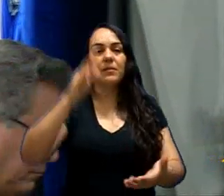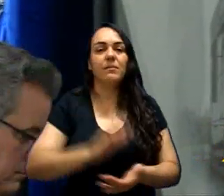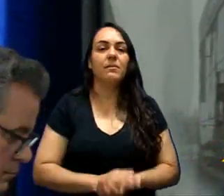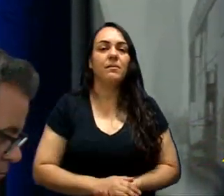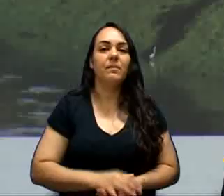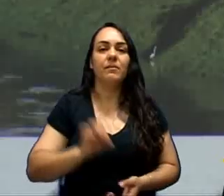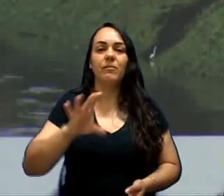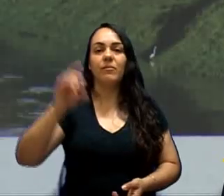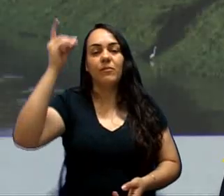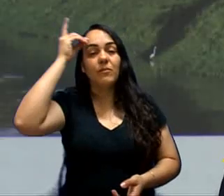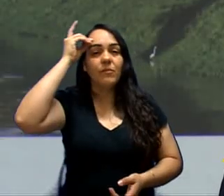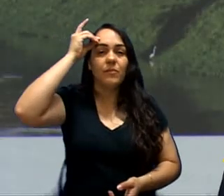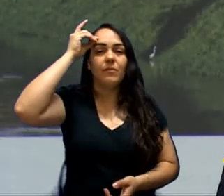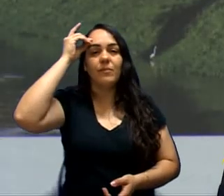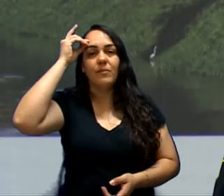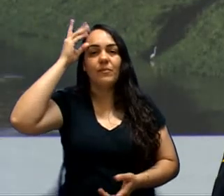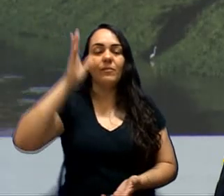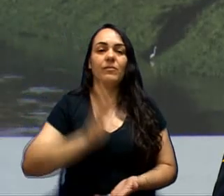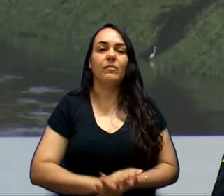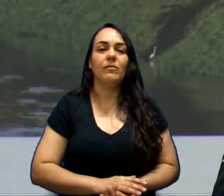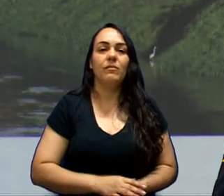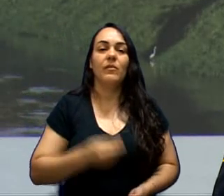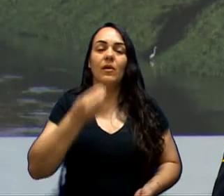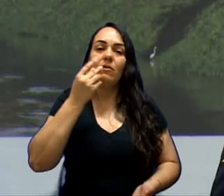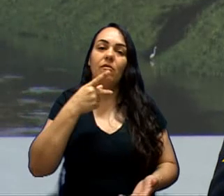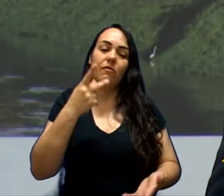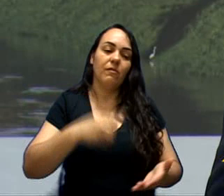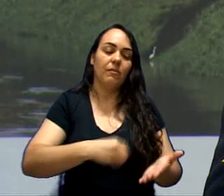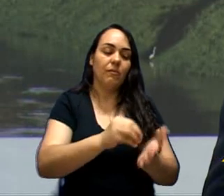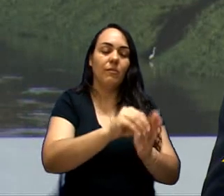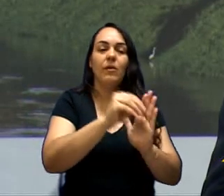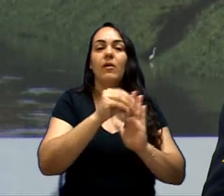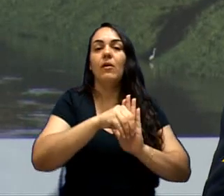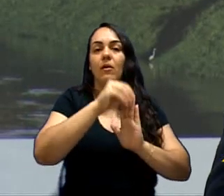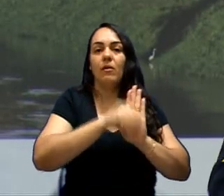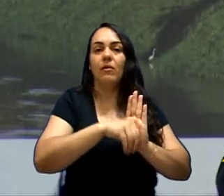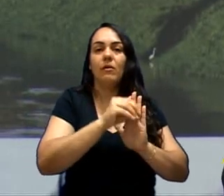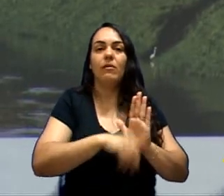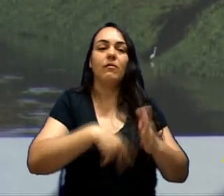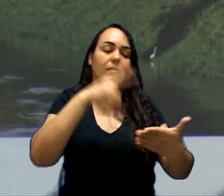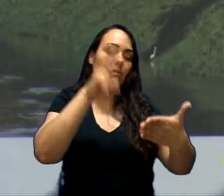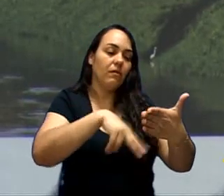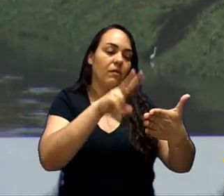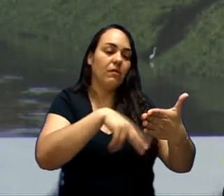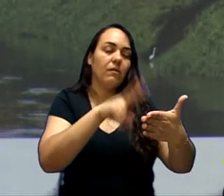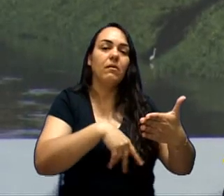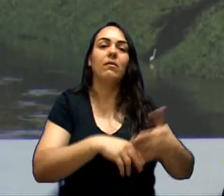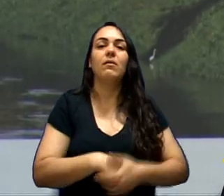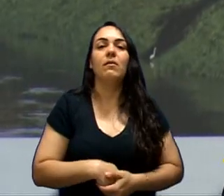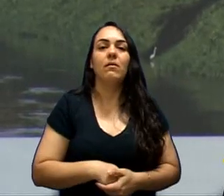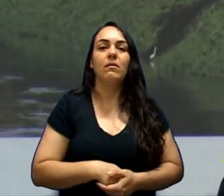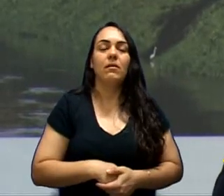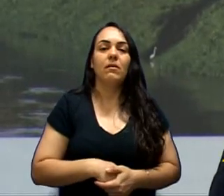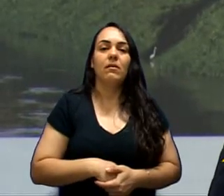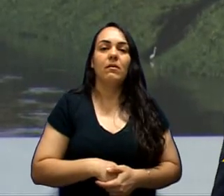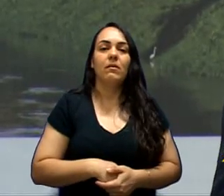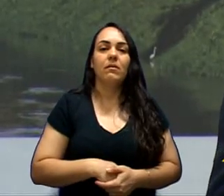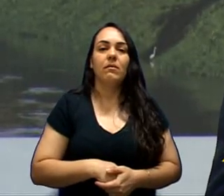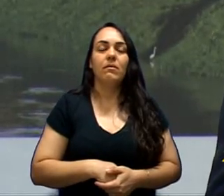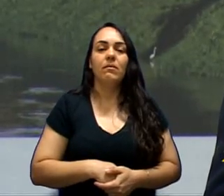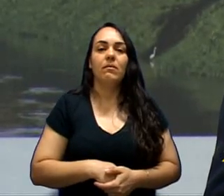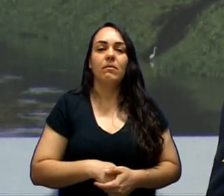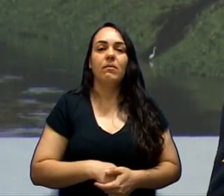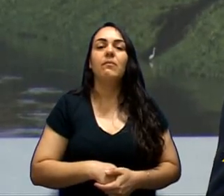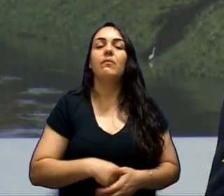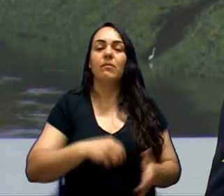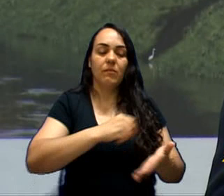Obrigado. Vou ler o ofício que os colegas, está assinado pelo... Só para ver se todos concordam. O ofício